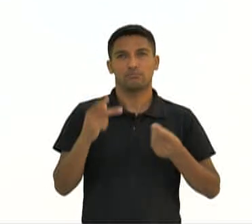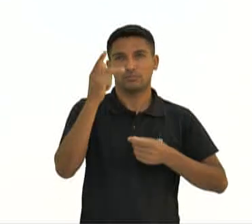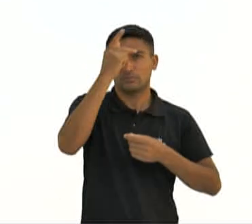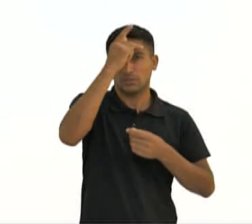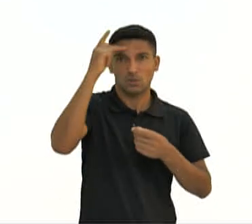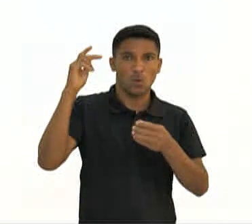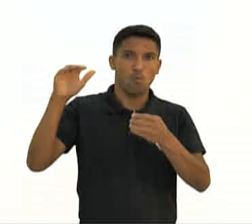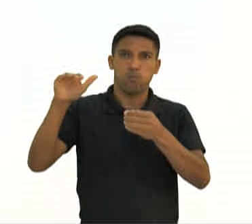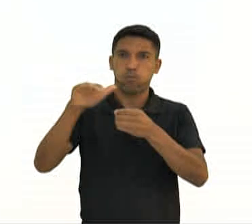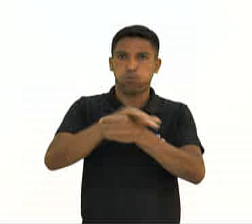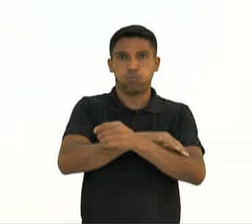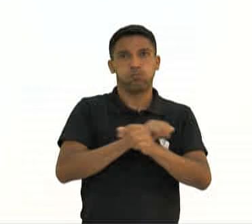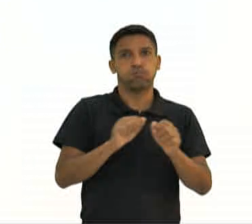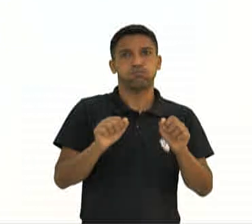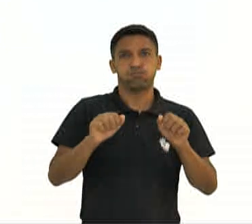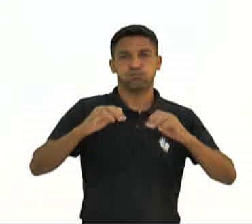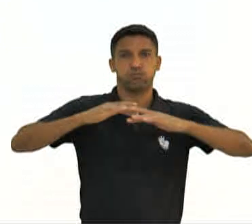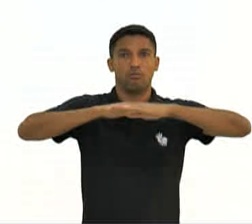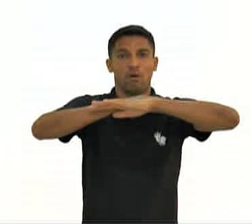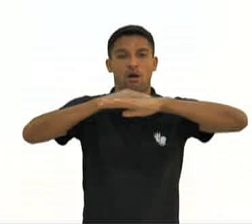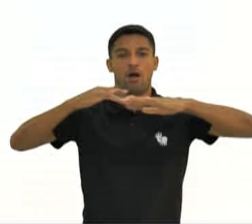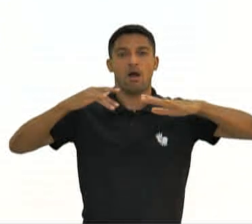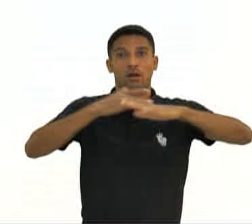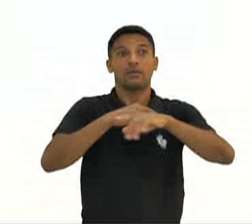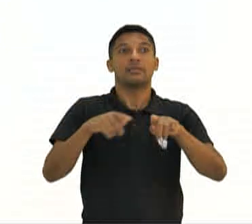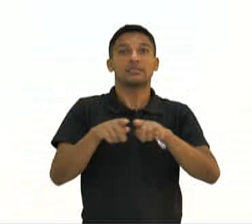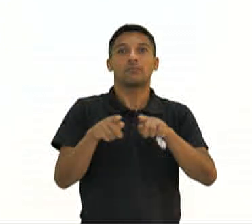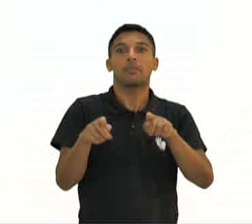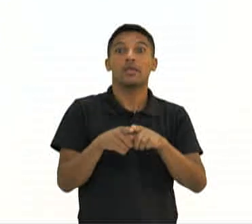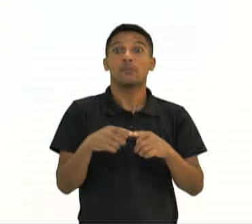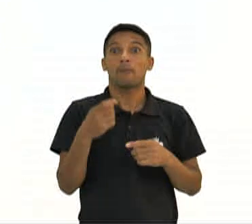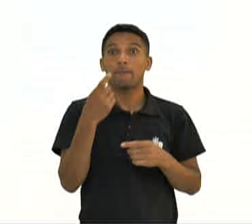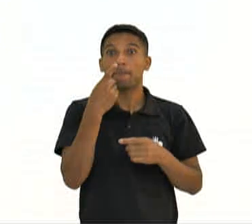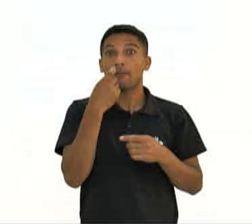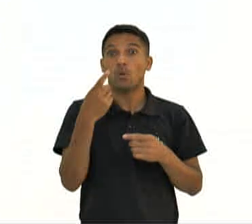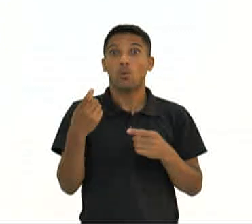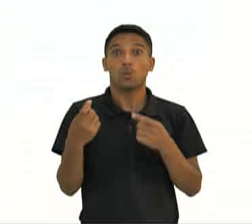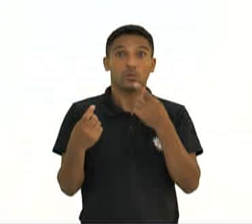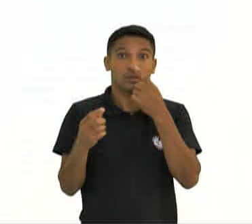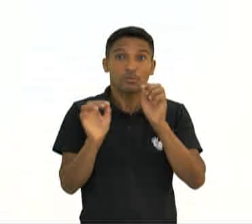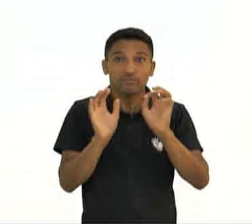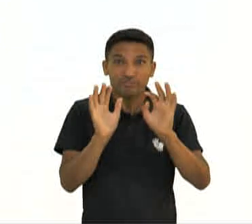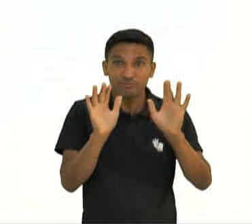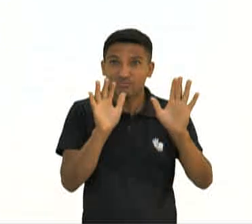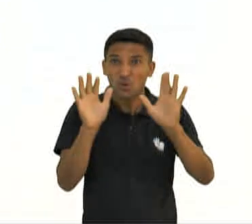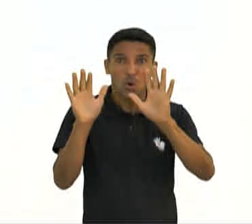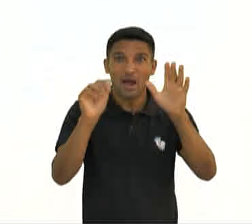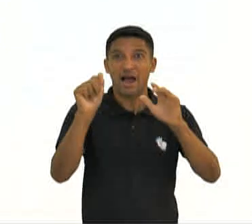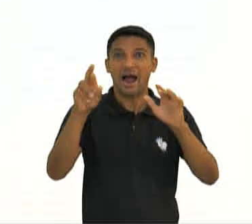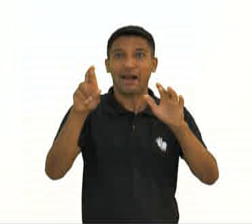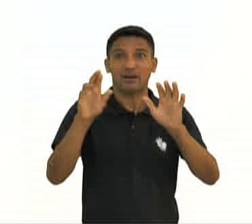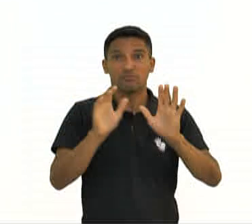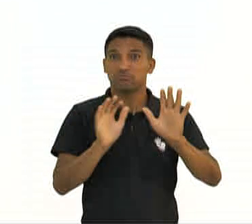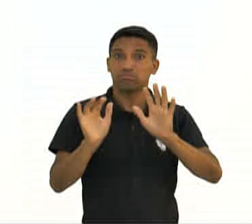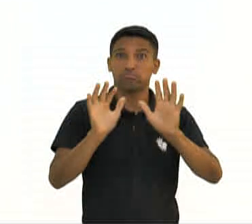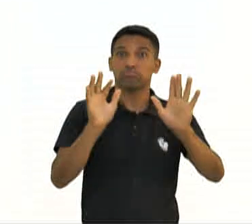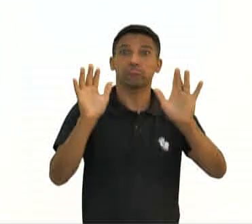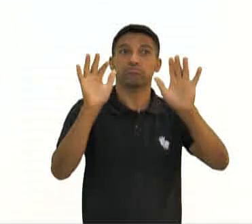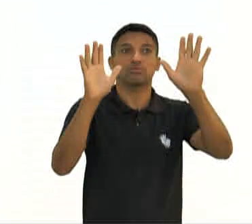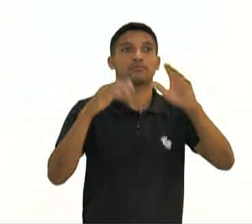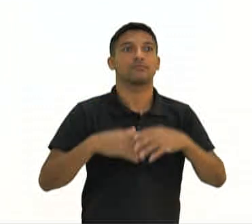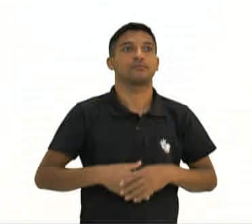a poluição atmosférica. Em 2013, olha só a população de Pequim, 20 milhões de